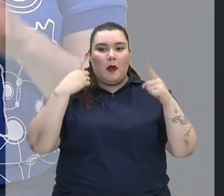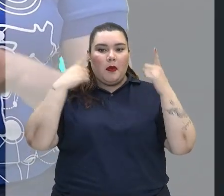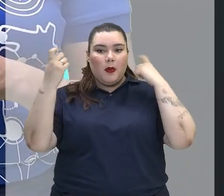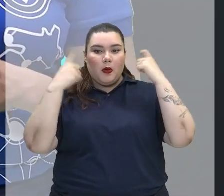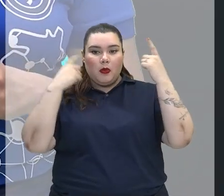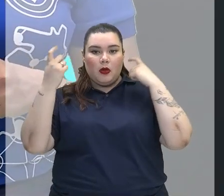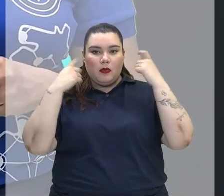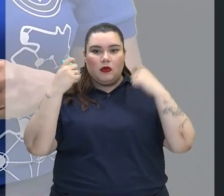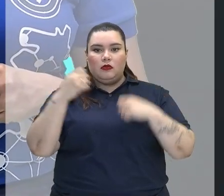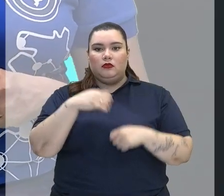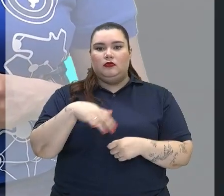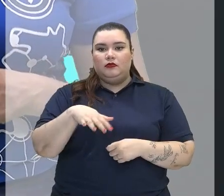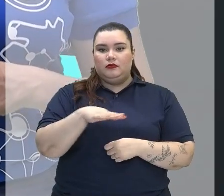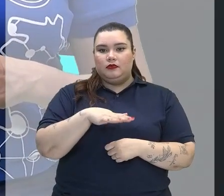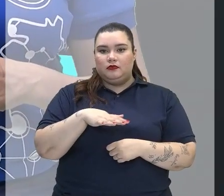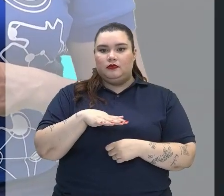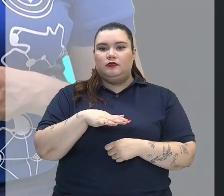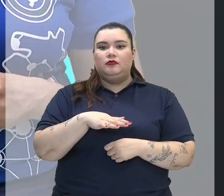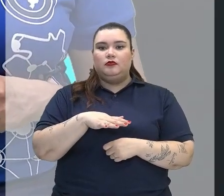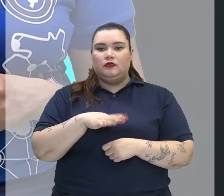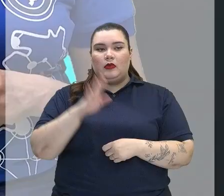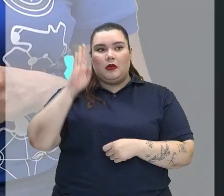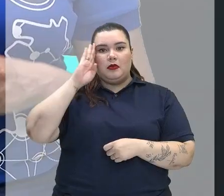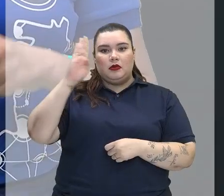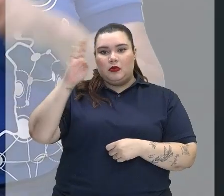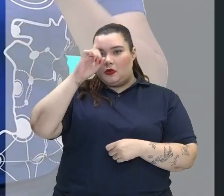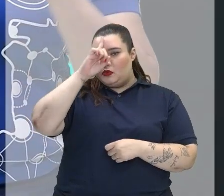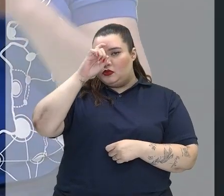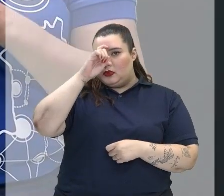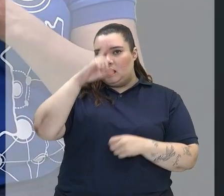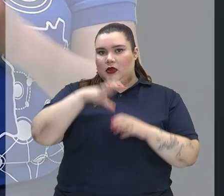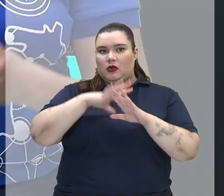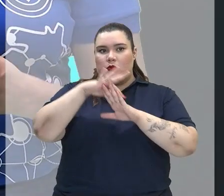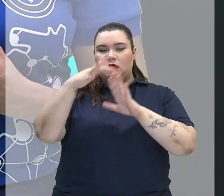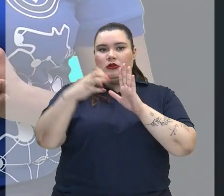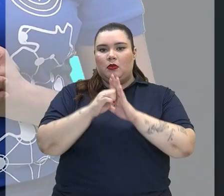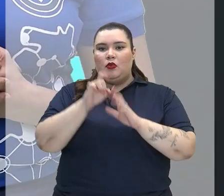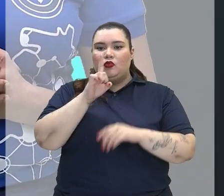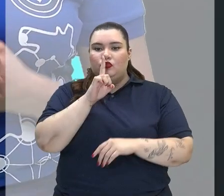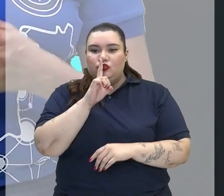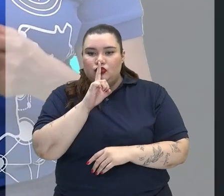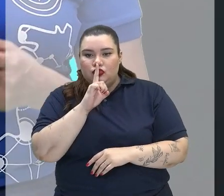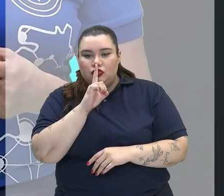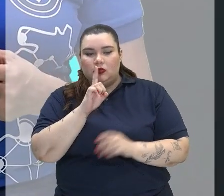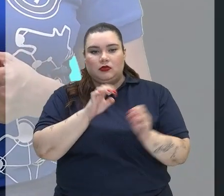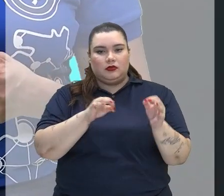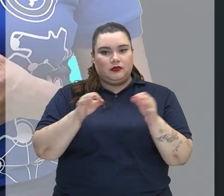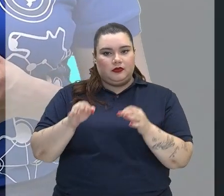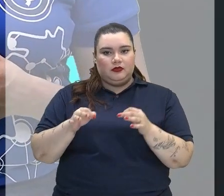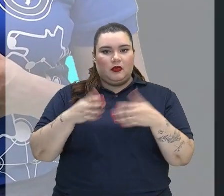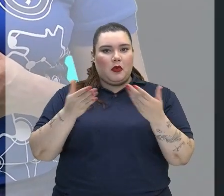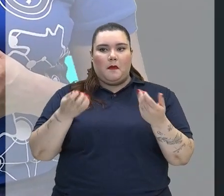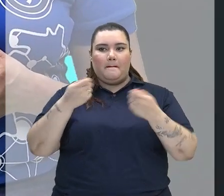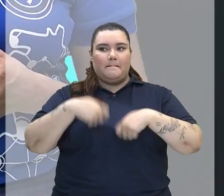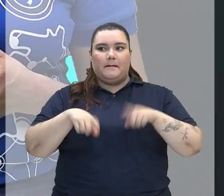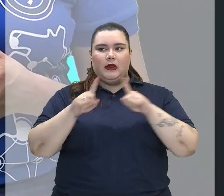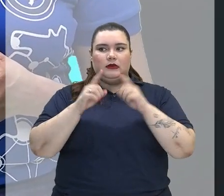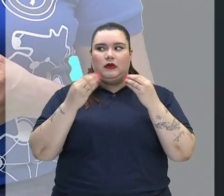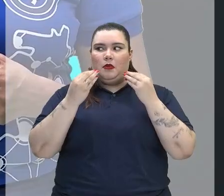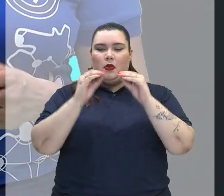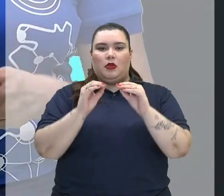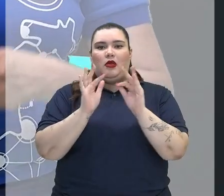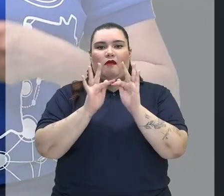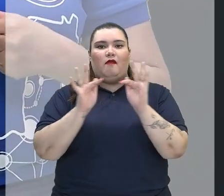também tem um símbolo lá, que, principalmente hospital, né? Então você já sabe que não vai poder, não precisa ser por